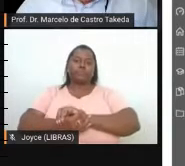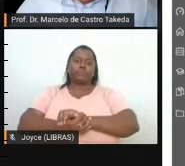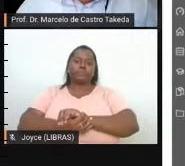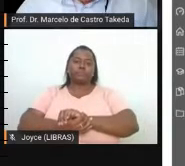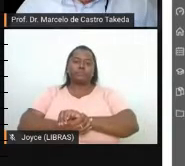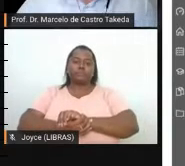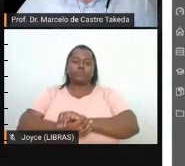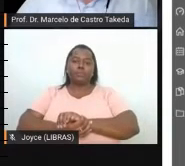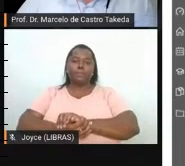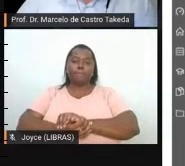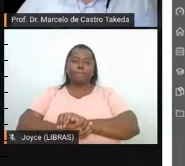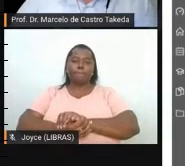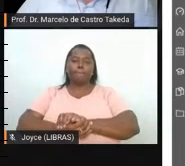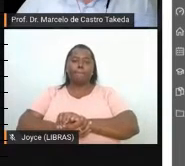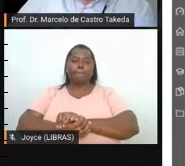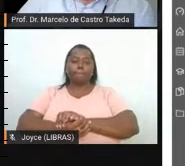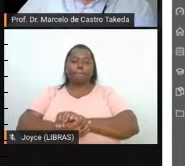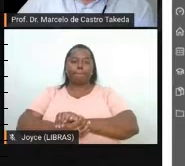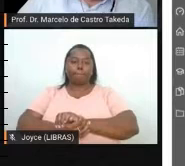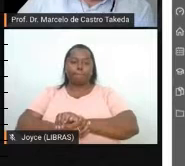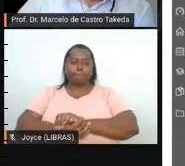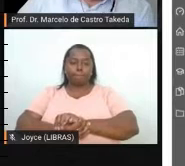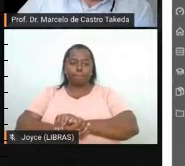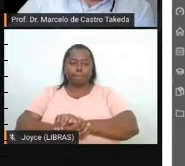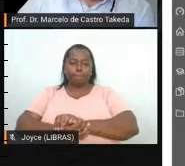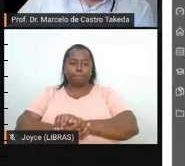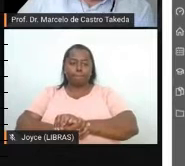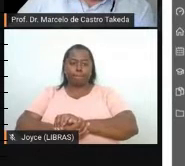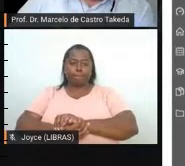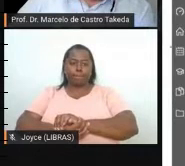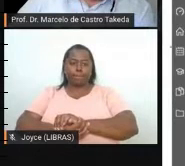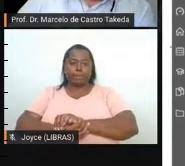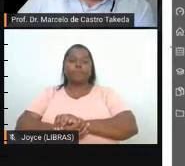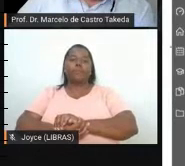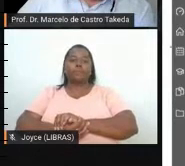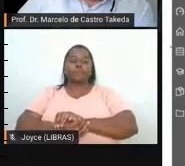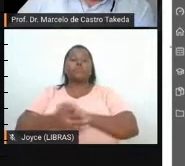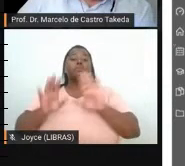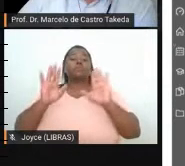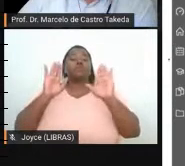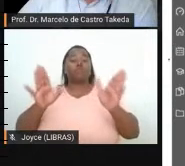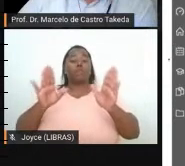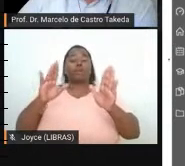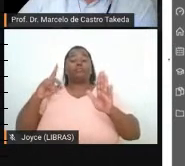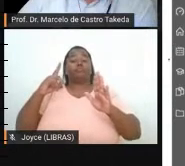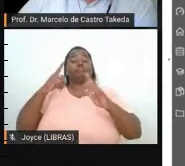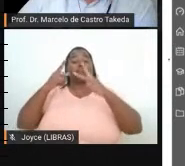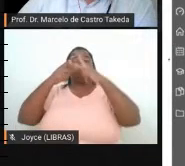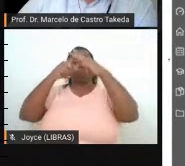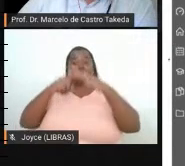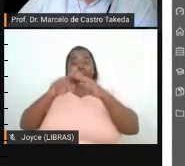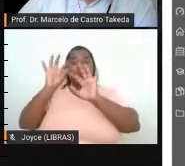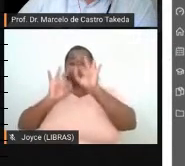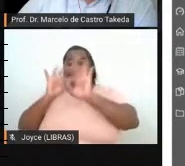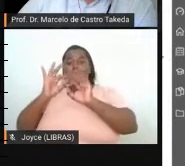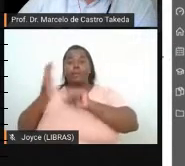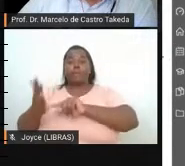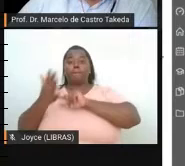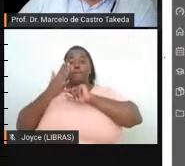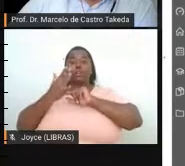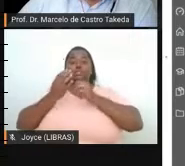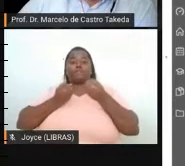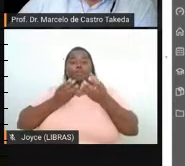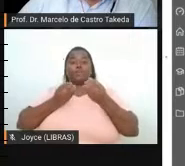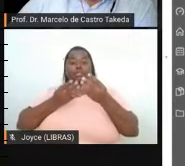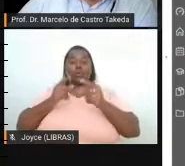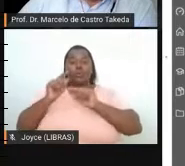Adquiridos aí os poderes para adicionar recursos e atividades no Moodle, aparece aqui a informação, adicionar uma atividade